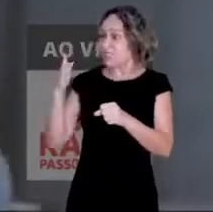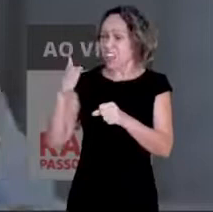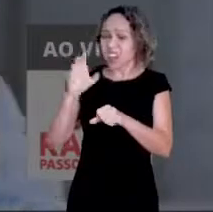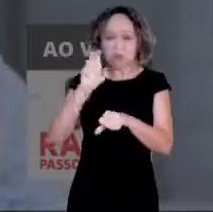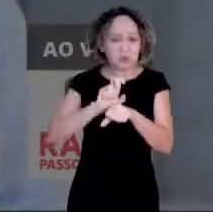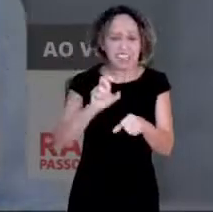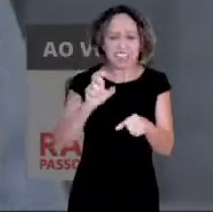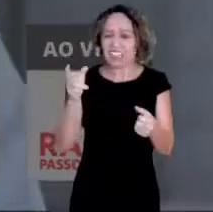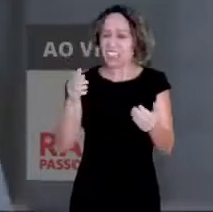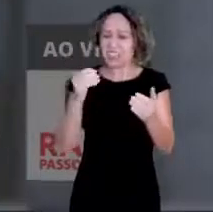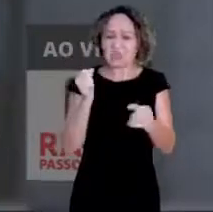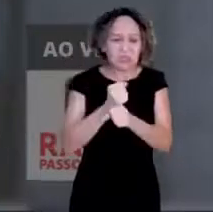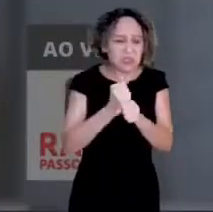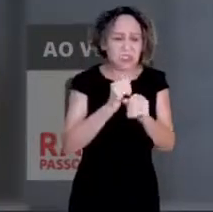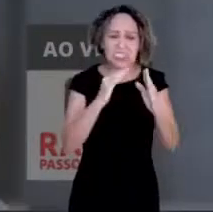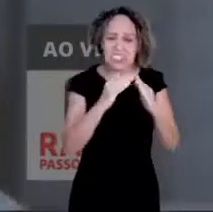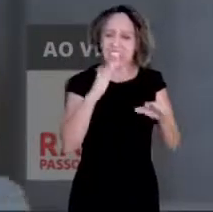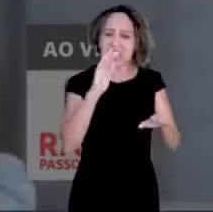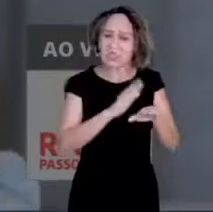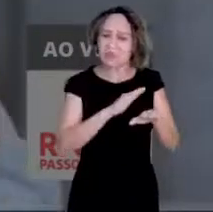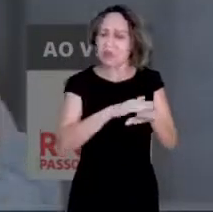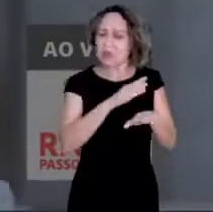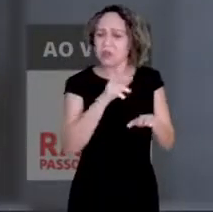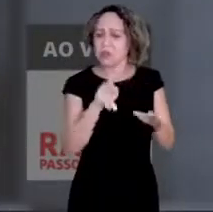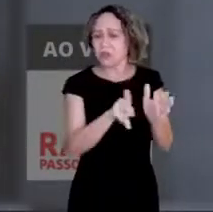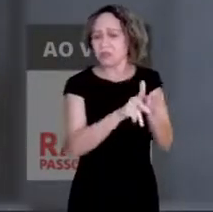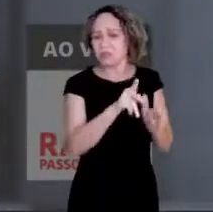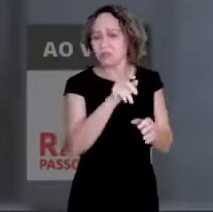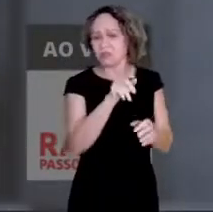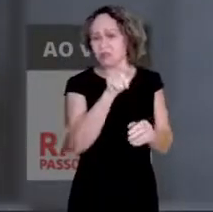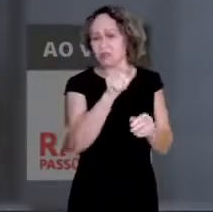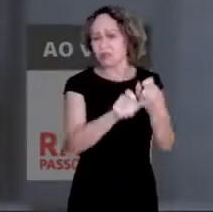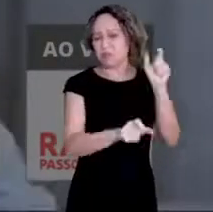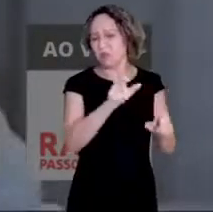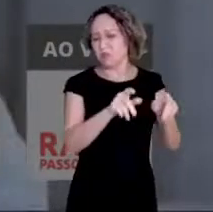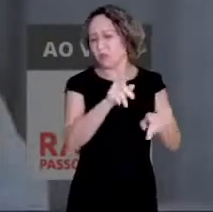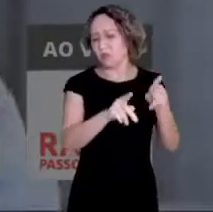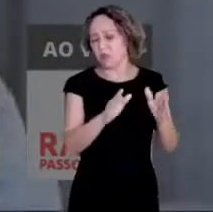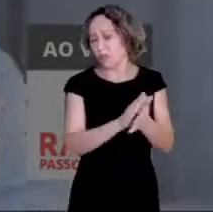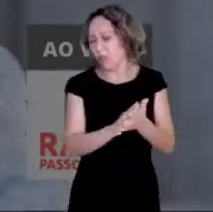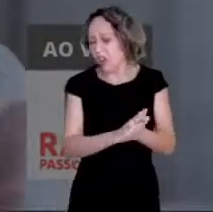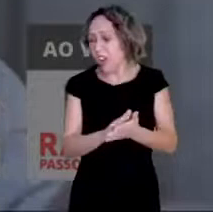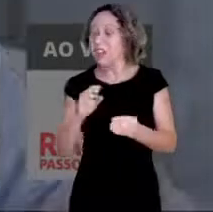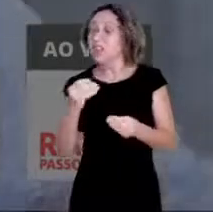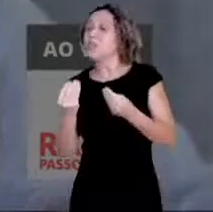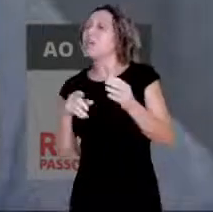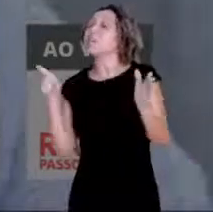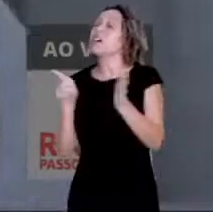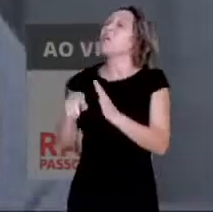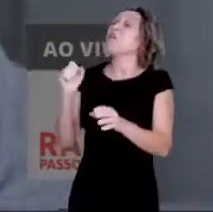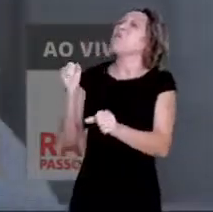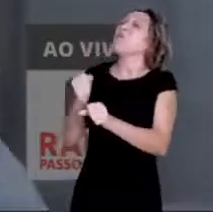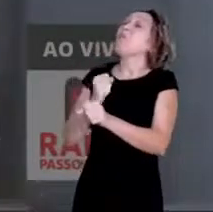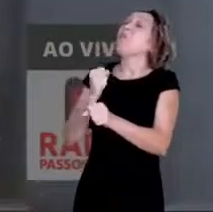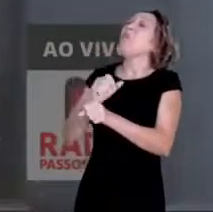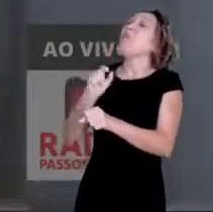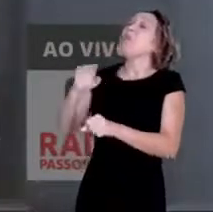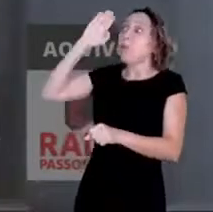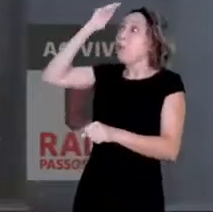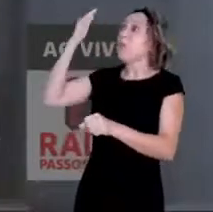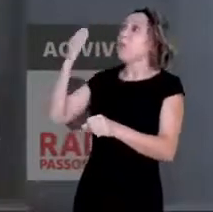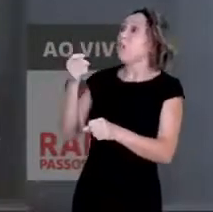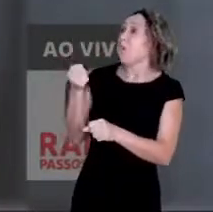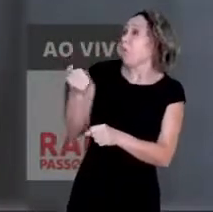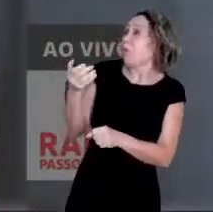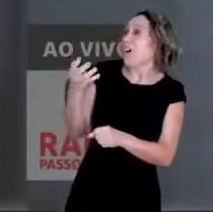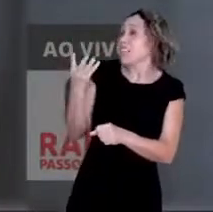sabe, os deputados federais, para que os deputados federais, que fazem parte da oposição ou da bancada do